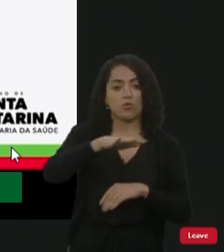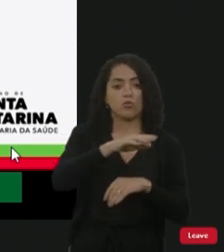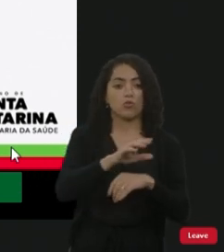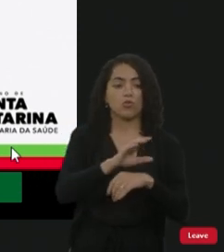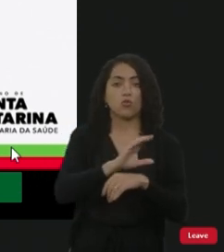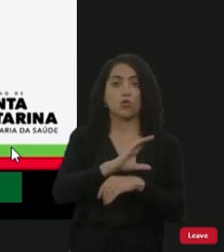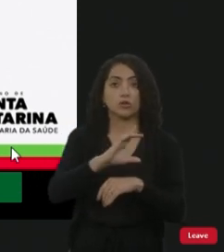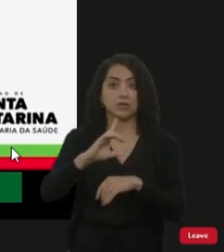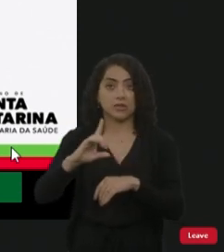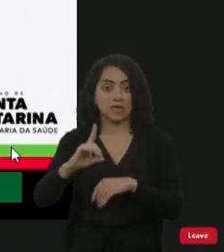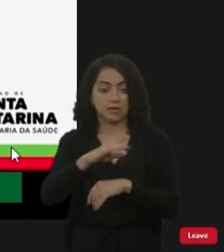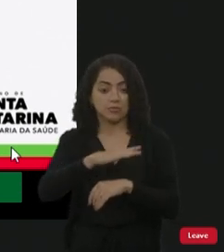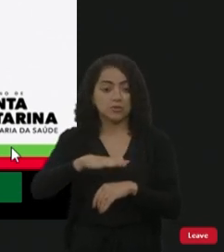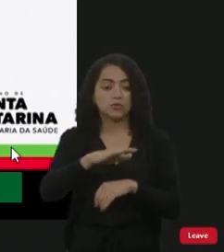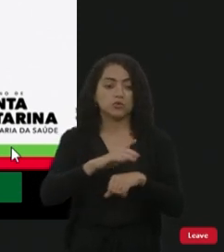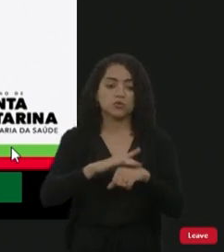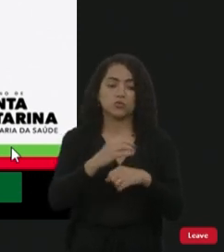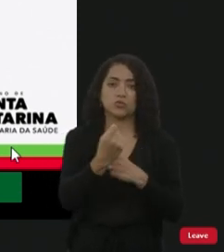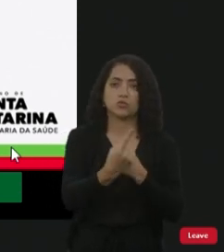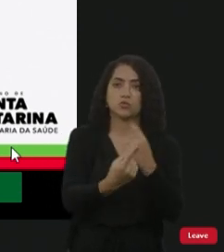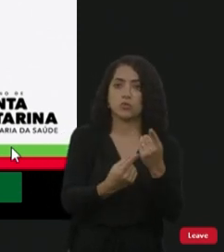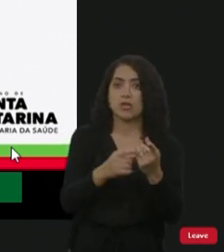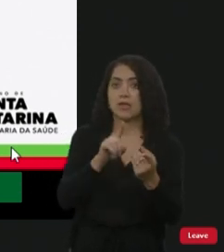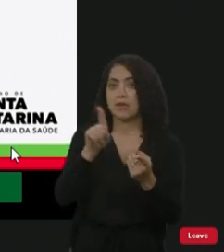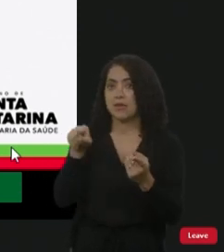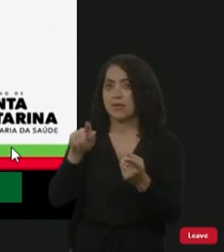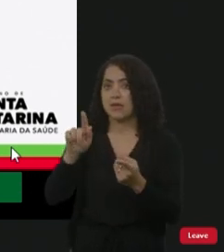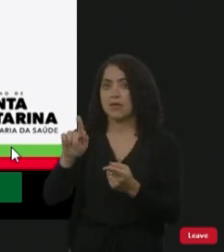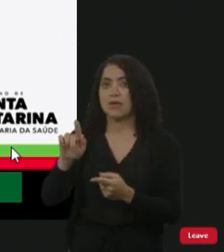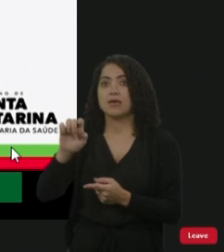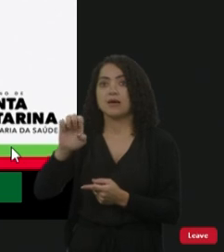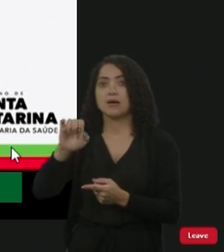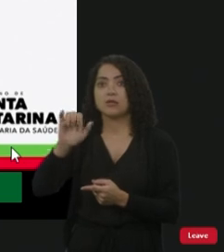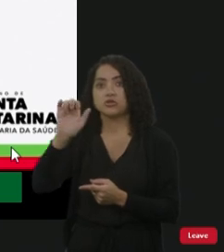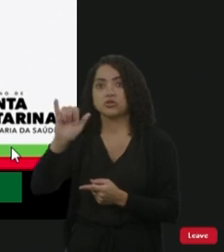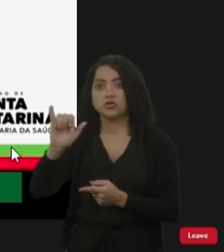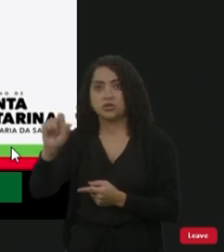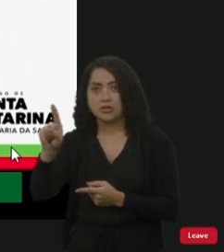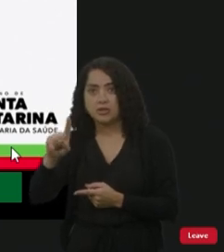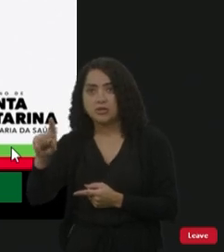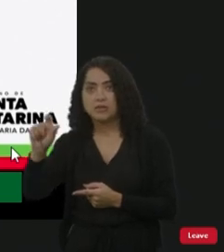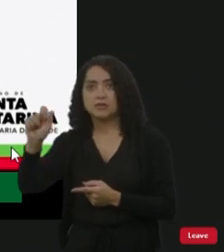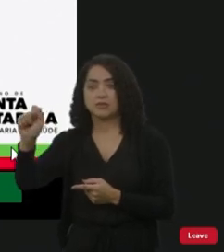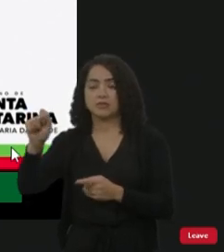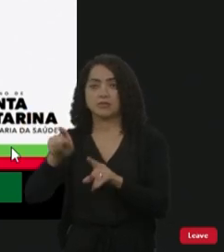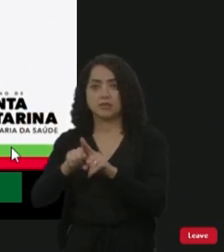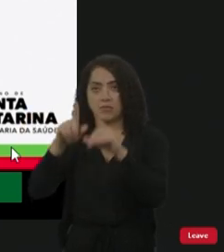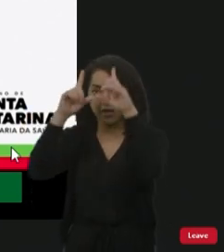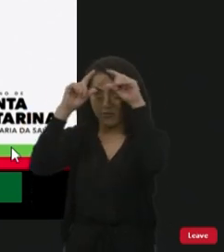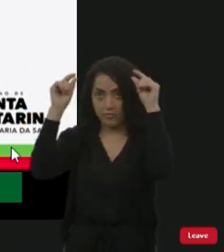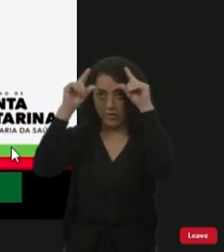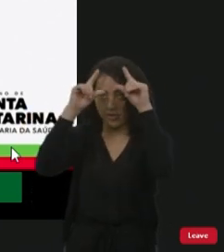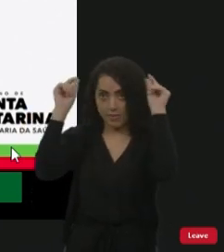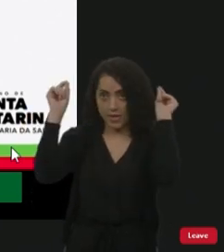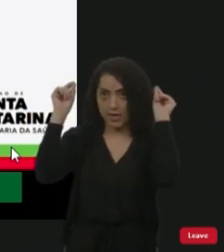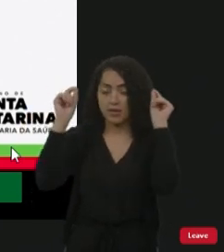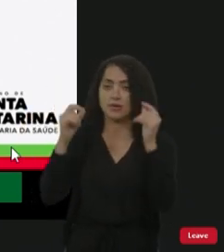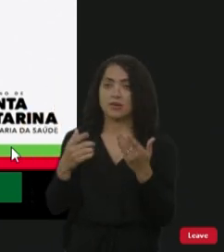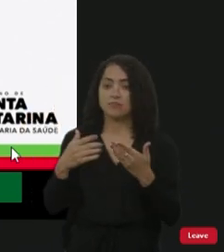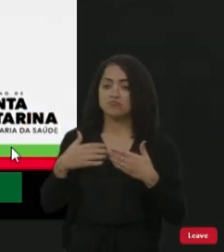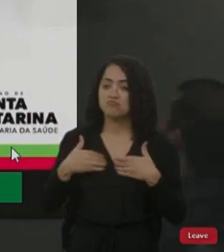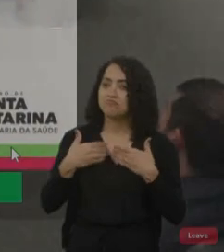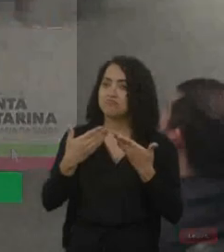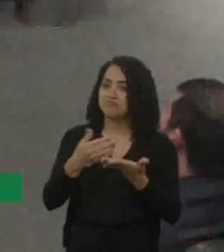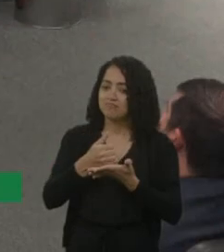A Geisa, a nossa enfermeira, é a responsável direta pelo serviço de doenças raras. E a gente se coloca à